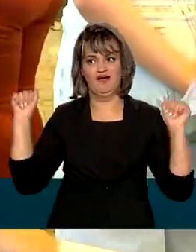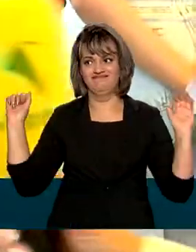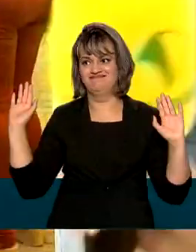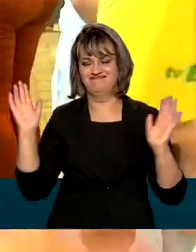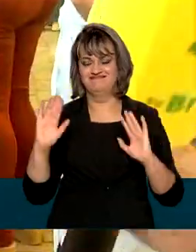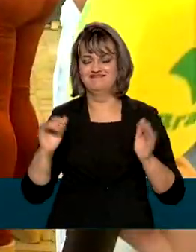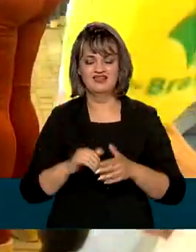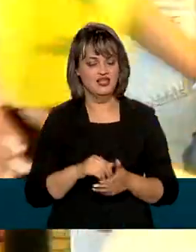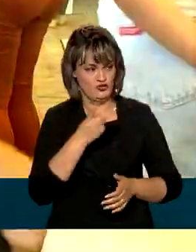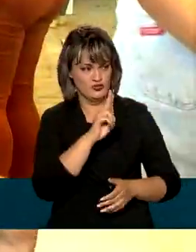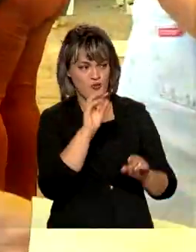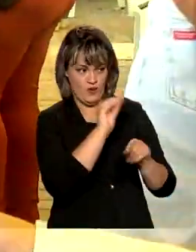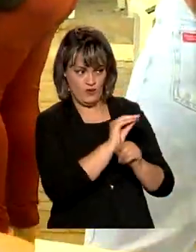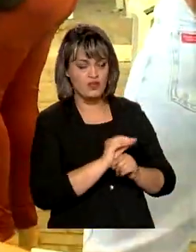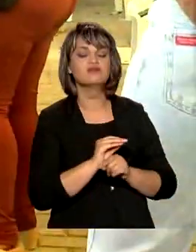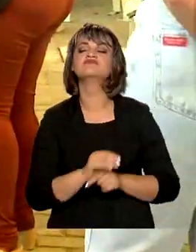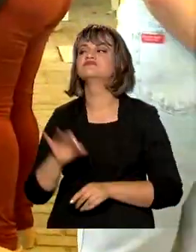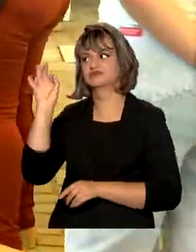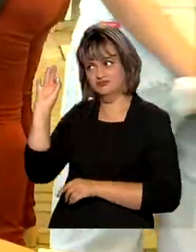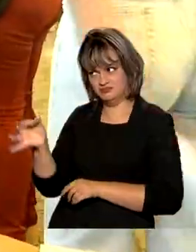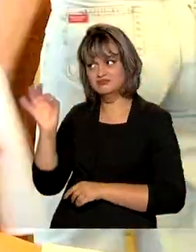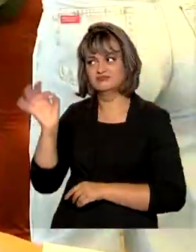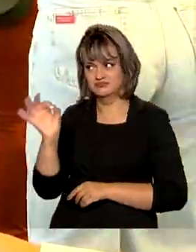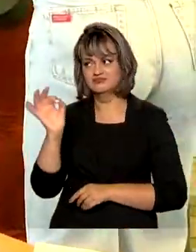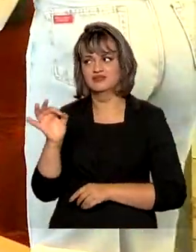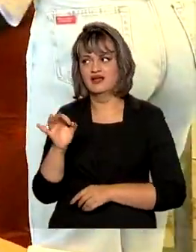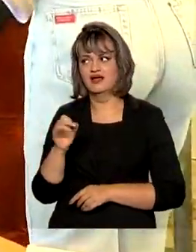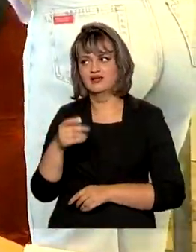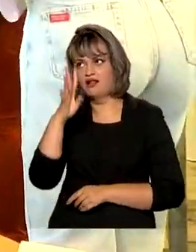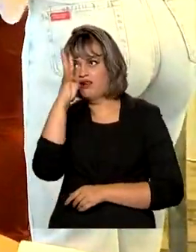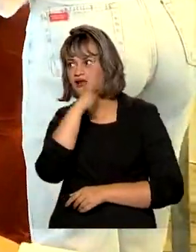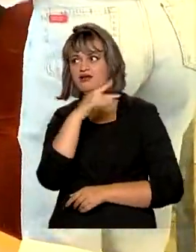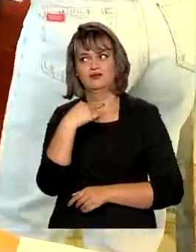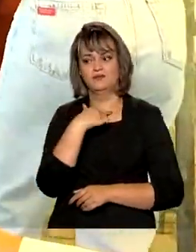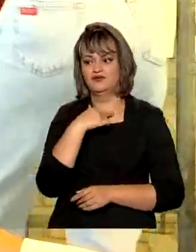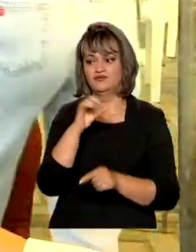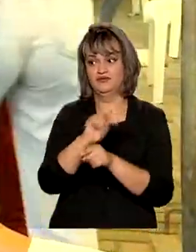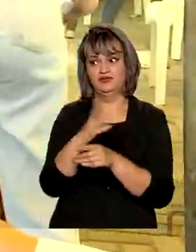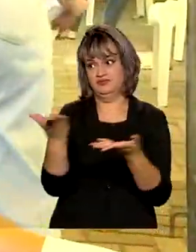Vai continuar se cuidando? Com certeza. A gente não pode parar, que o vírus não acabou.